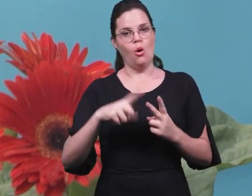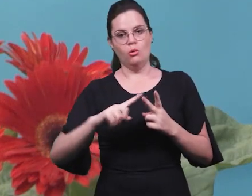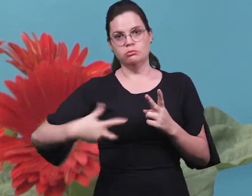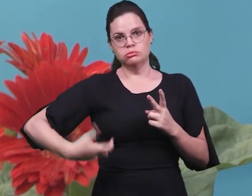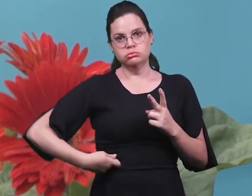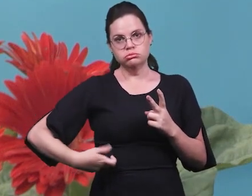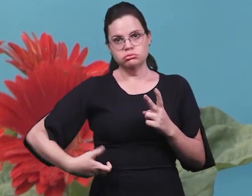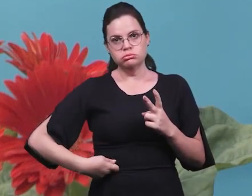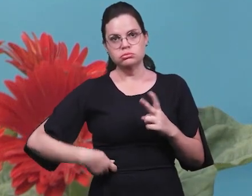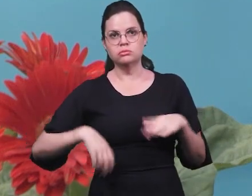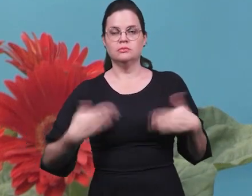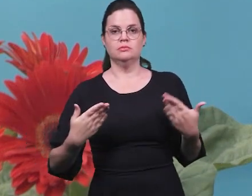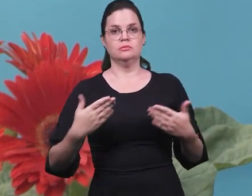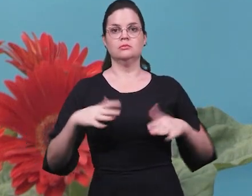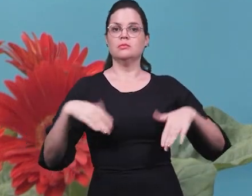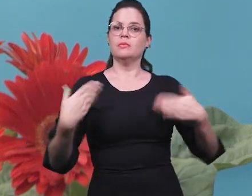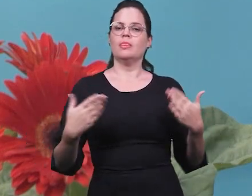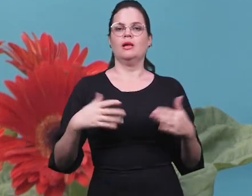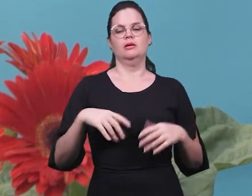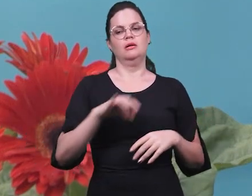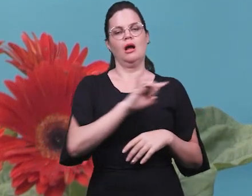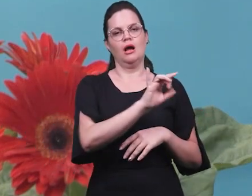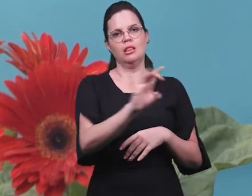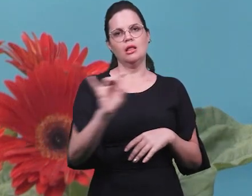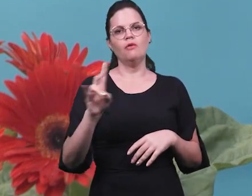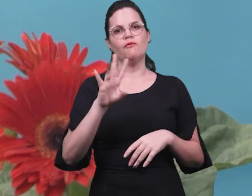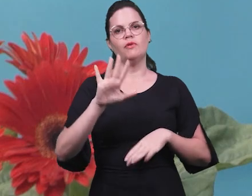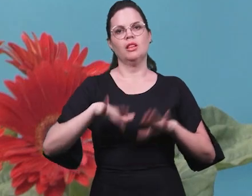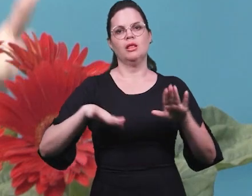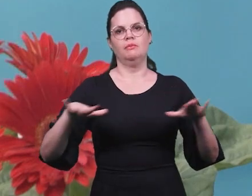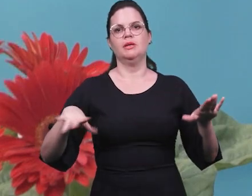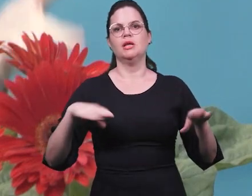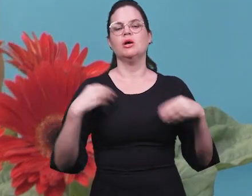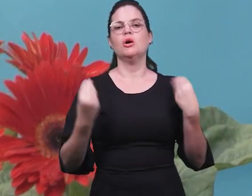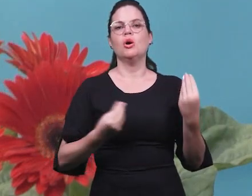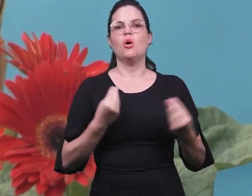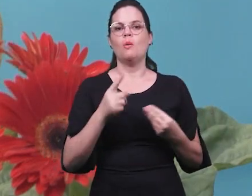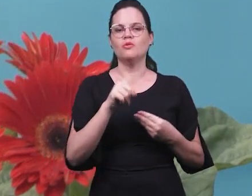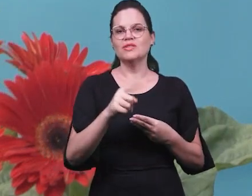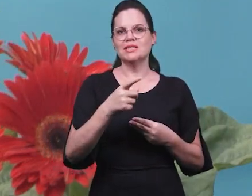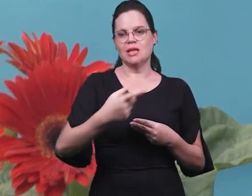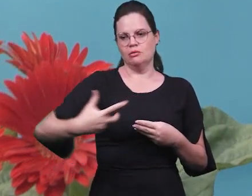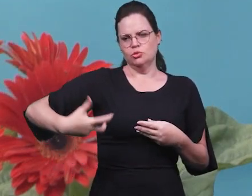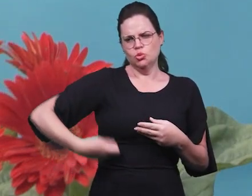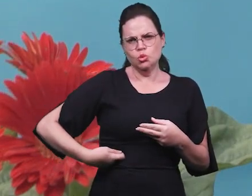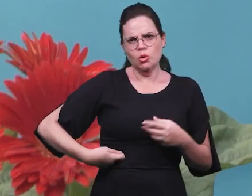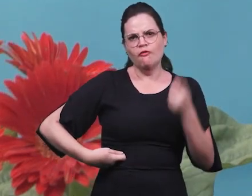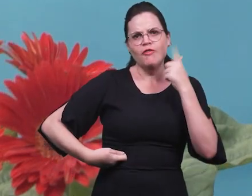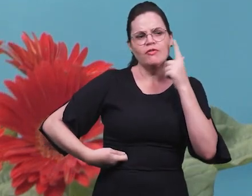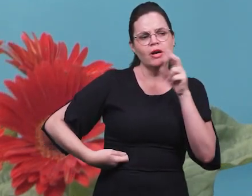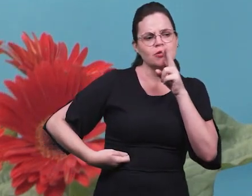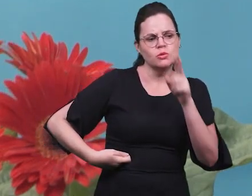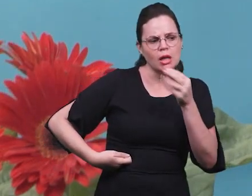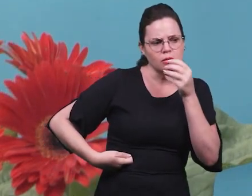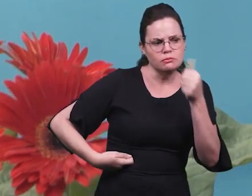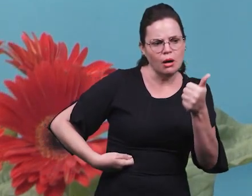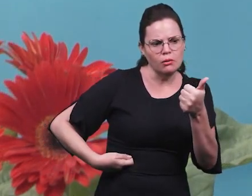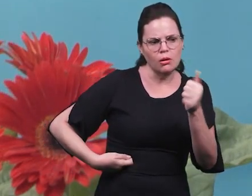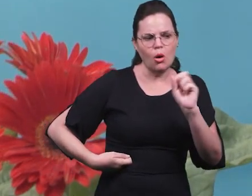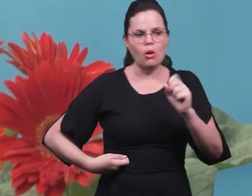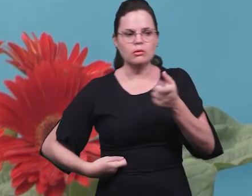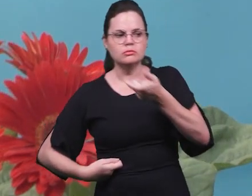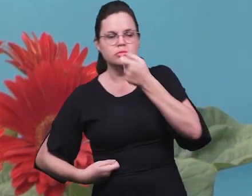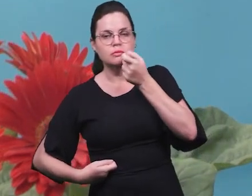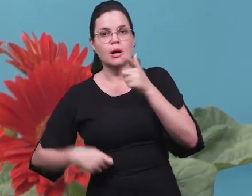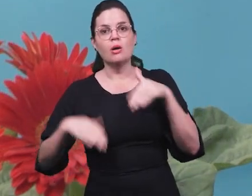né, uma glargina, enfim, aí vai depender da resposta dele a esse tratamento inicial. Entendi. Se ele vai